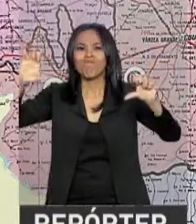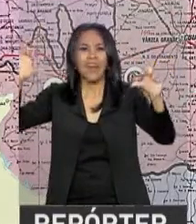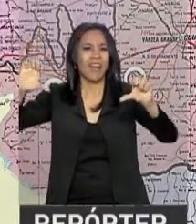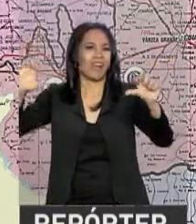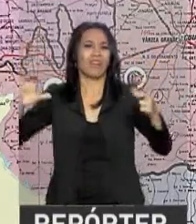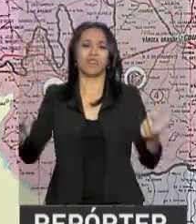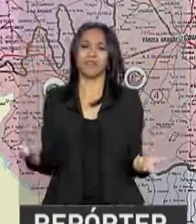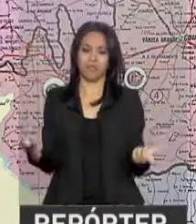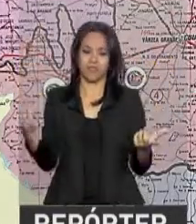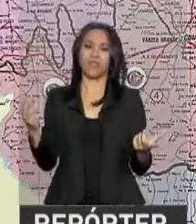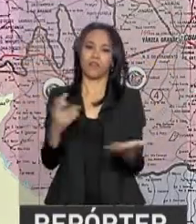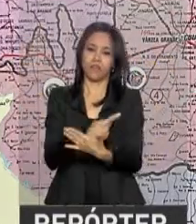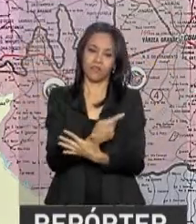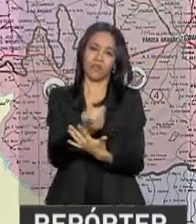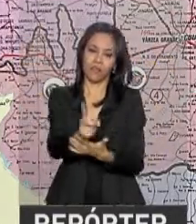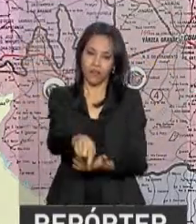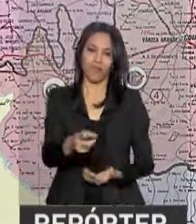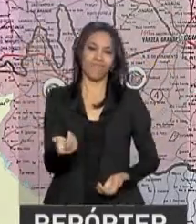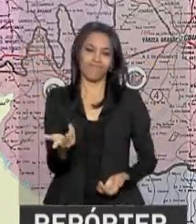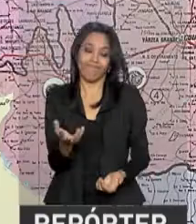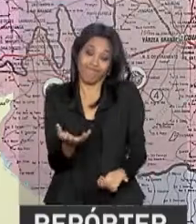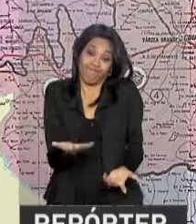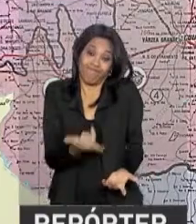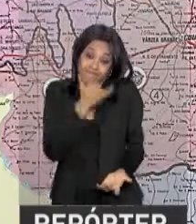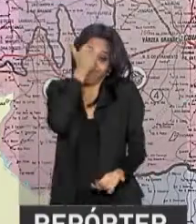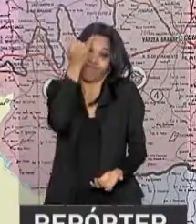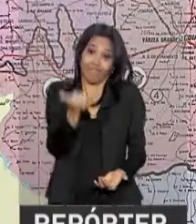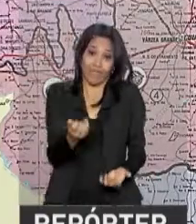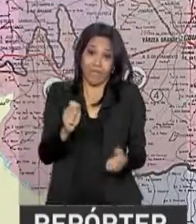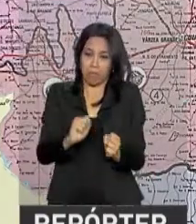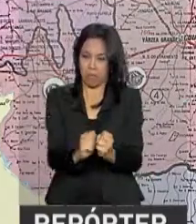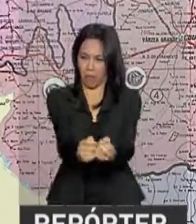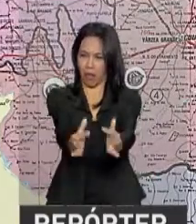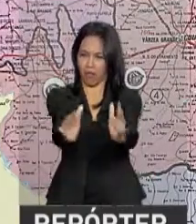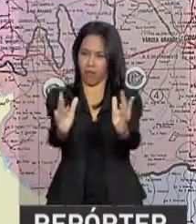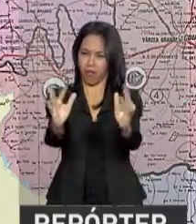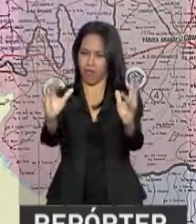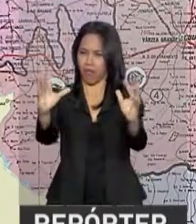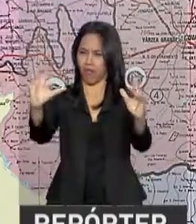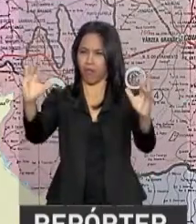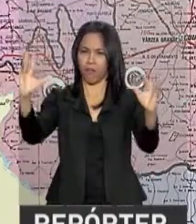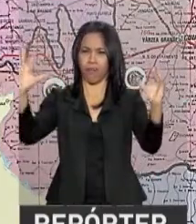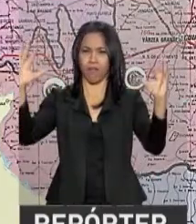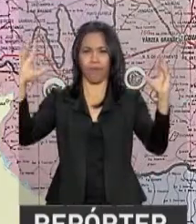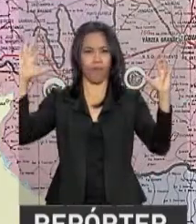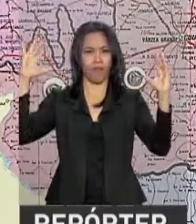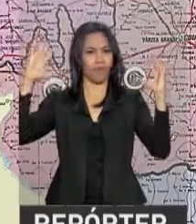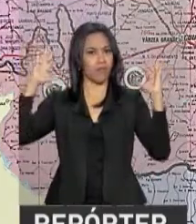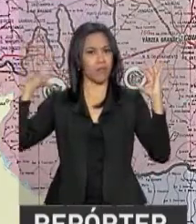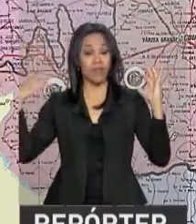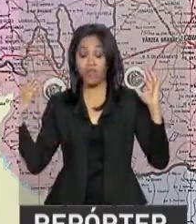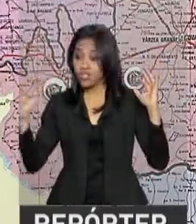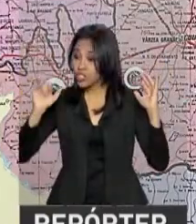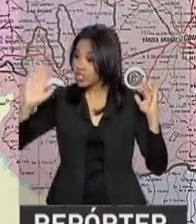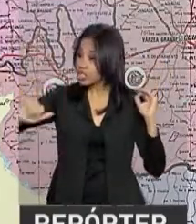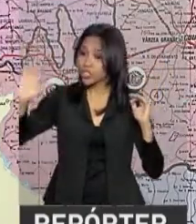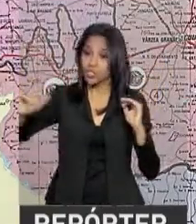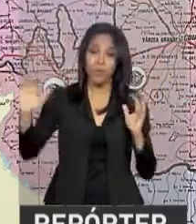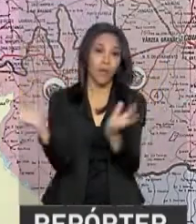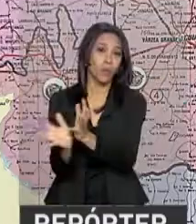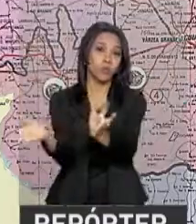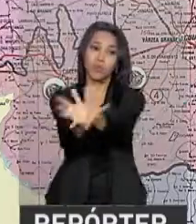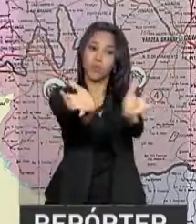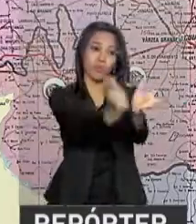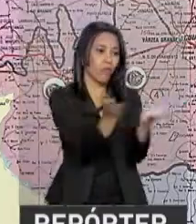na vegetação, ele foi um fogo bastante severo que demandou a união de várias instituições trabalhando